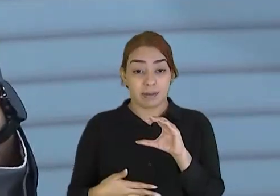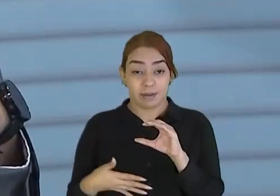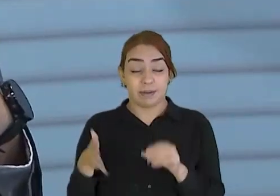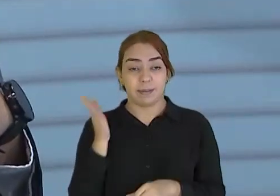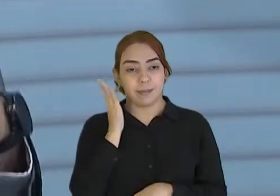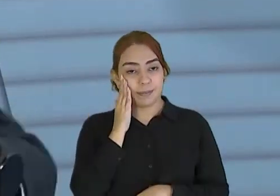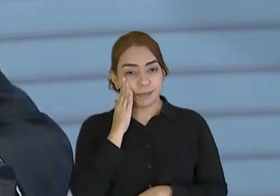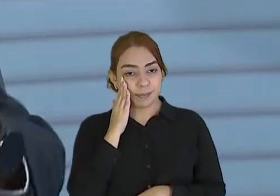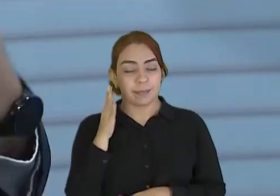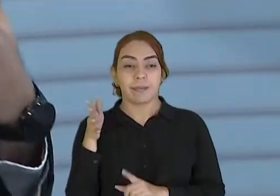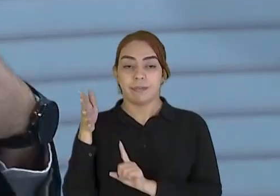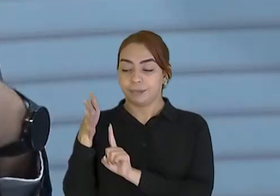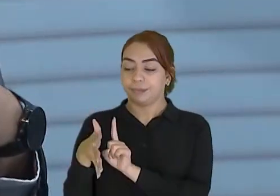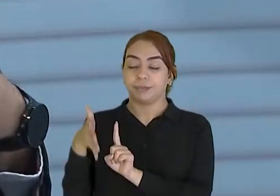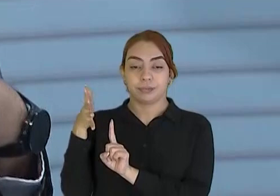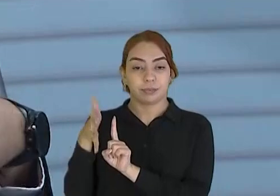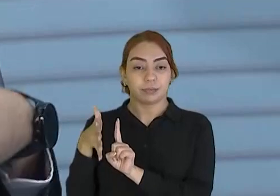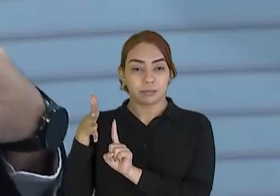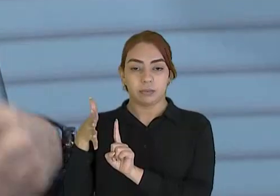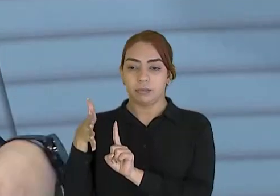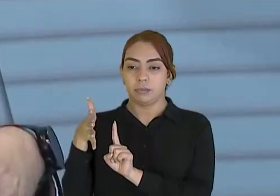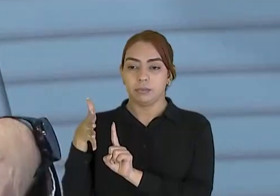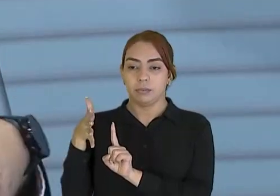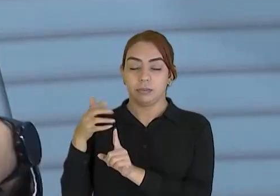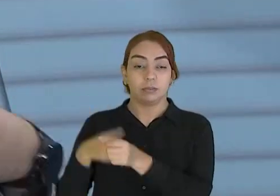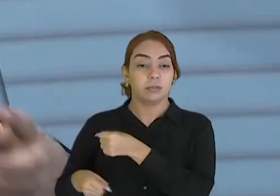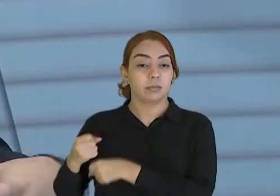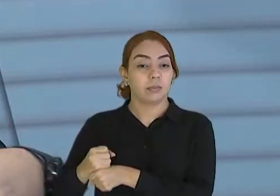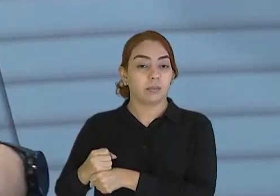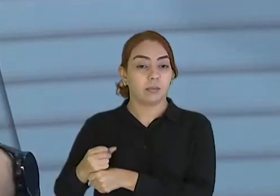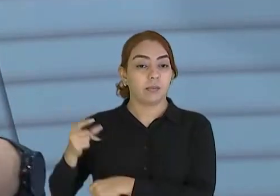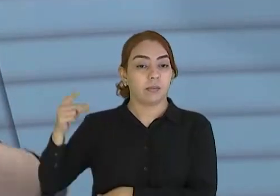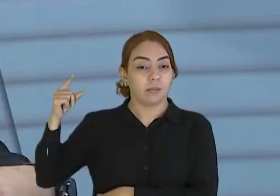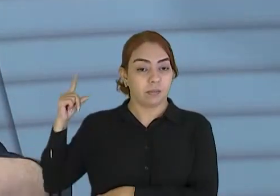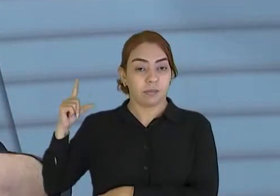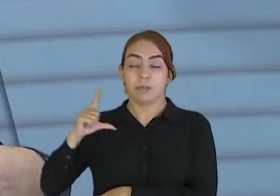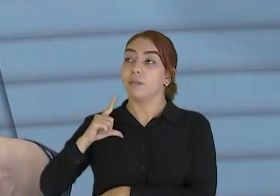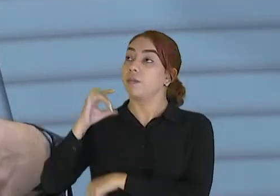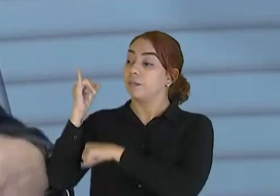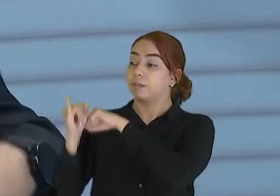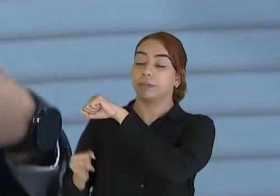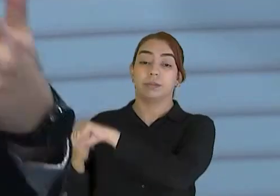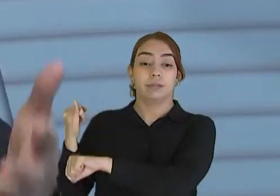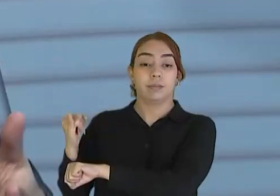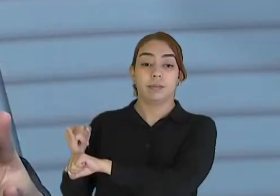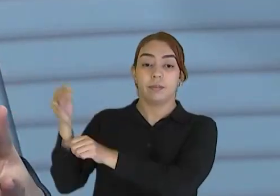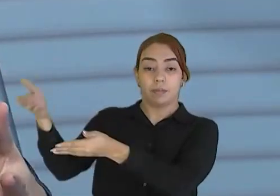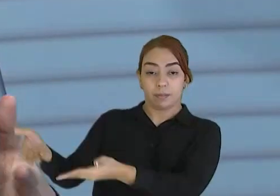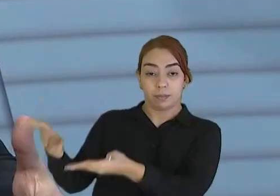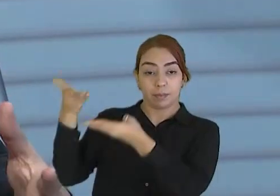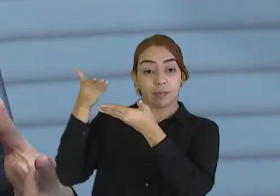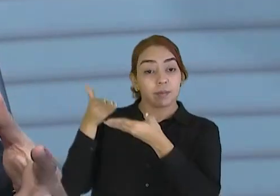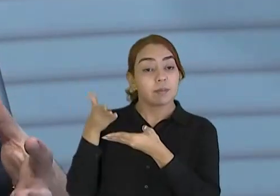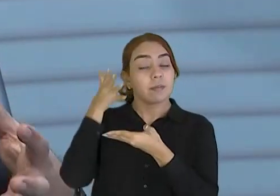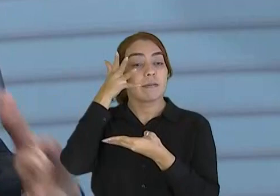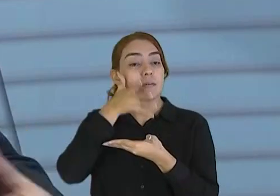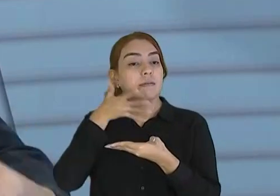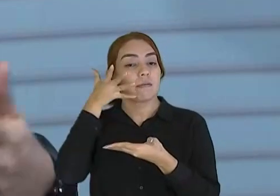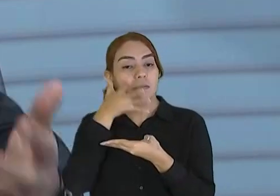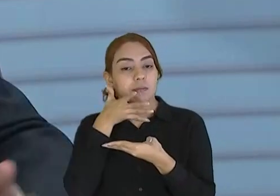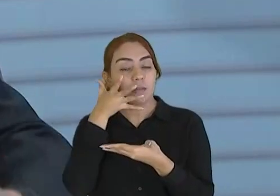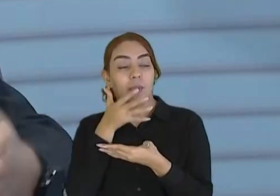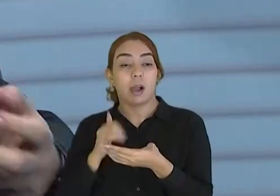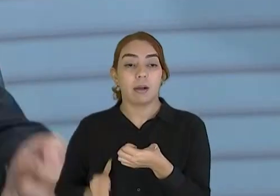palestras, as outras ações dos anos anteriores, a gente sempre trazia vários especialistas internacionais para enriquecer mais e mostrar